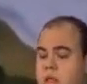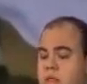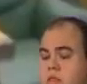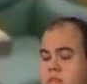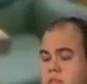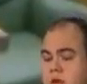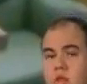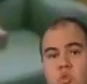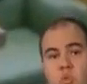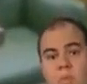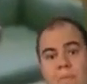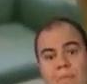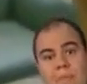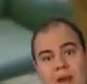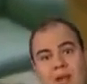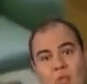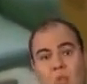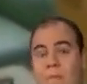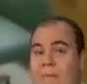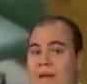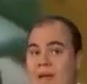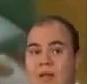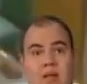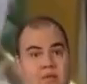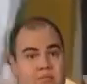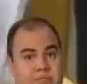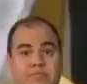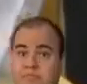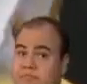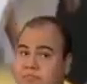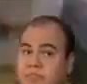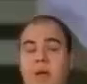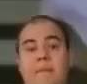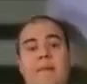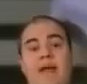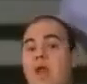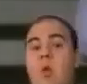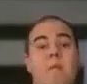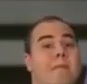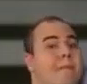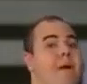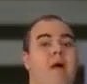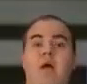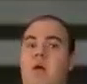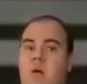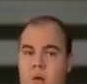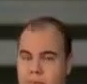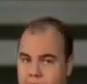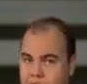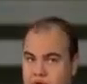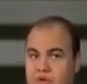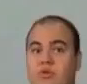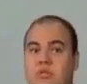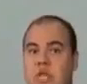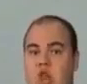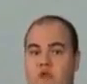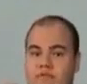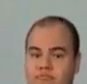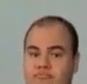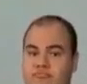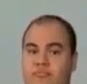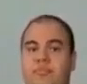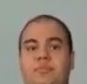PL, como presidente da Assembleia. O PL é o maior partido da Lesp, com 19 cadeiras.